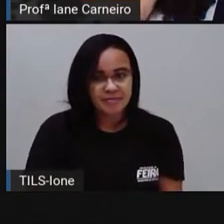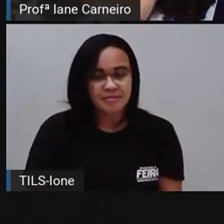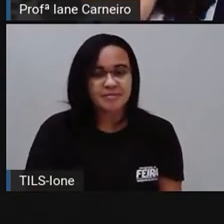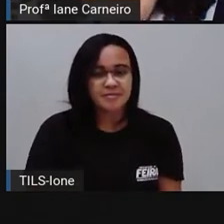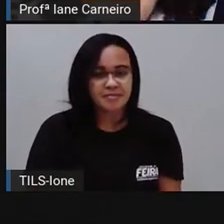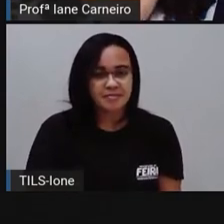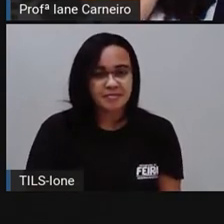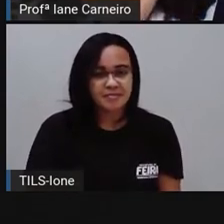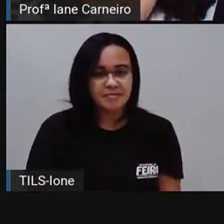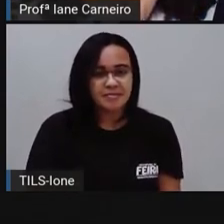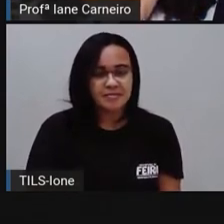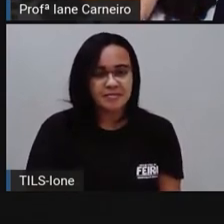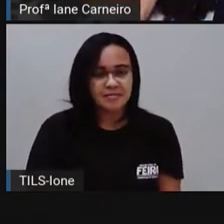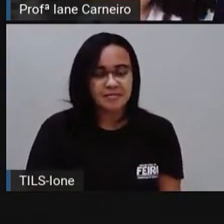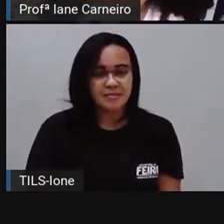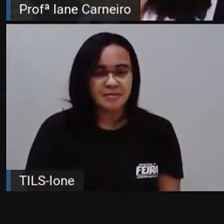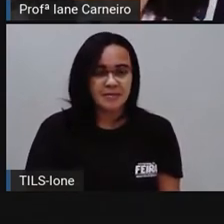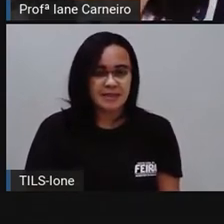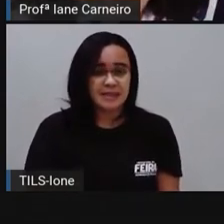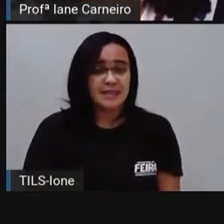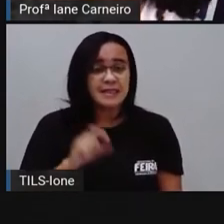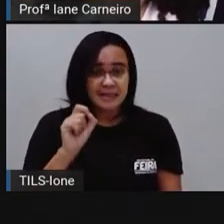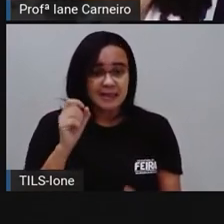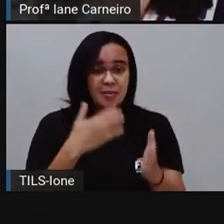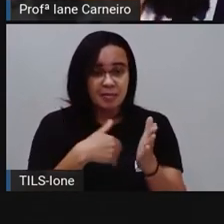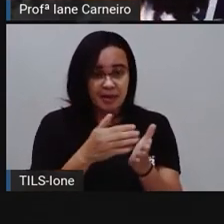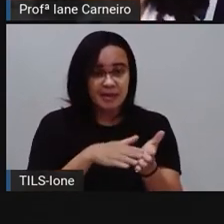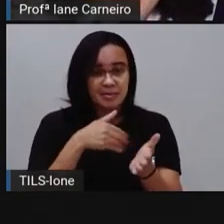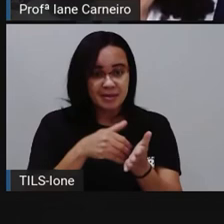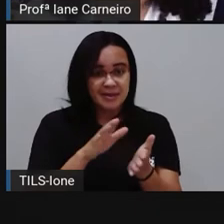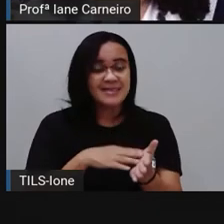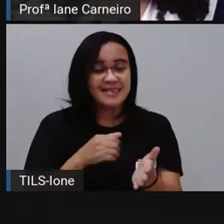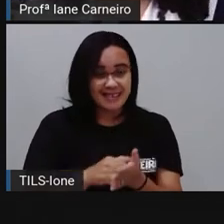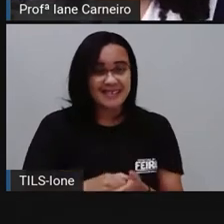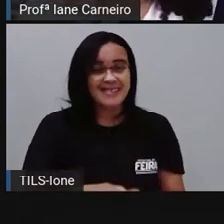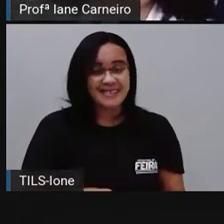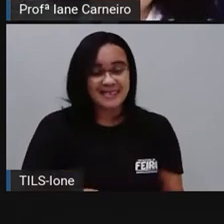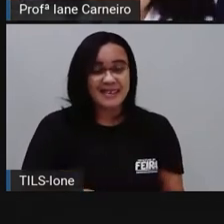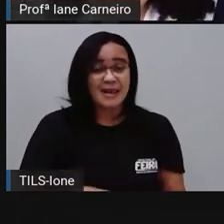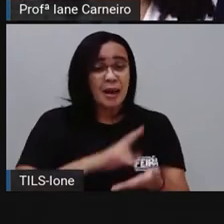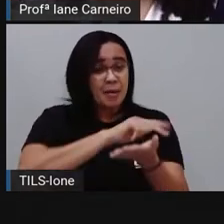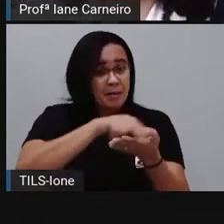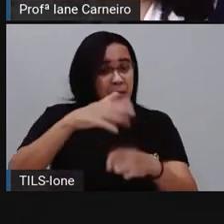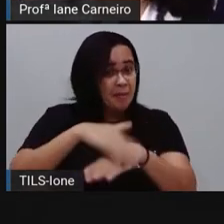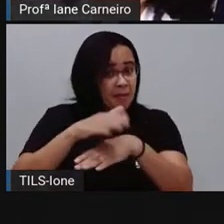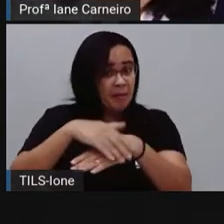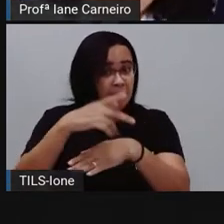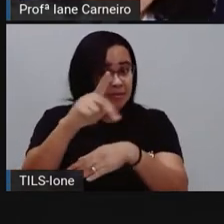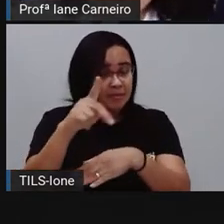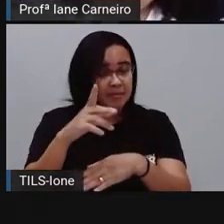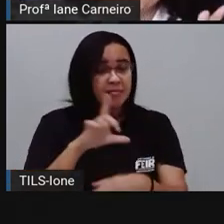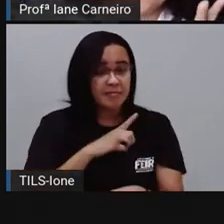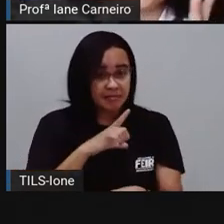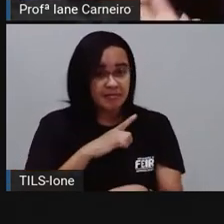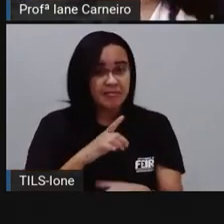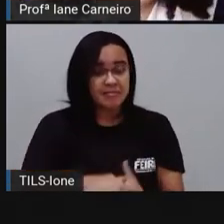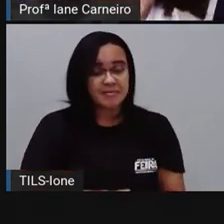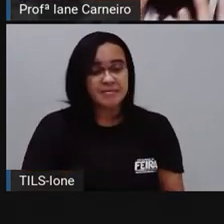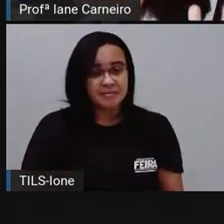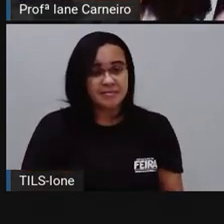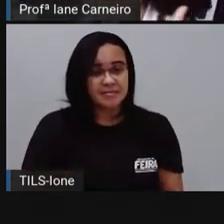do esqueci o nome, é da Manteiga, né, da Manteiga, Manteiga. Então, ele hoje em dia tem feito